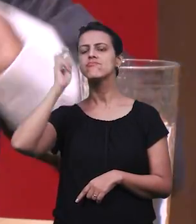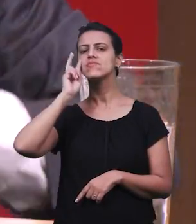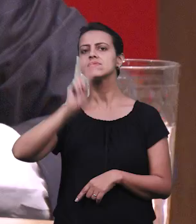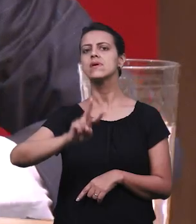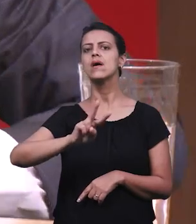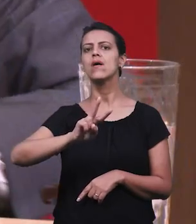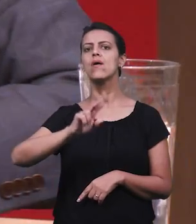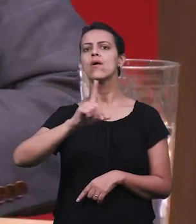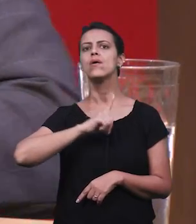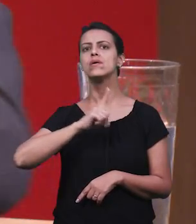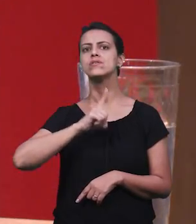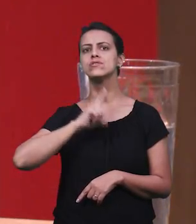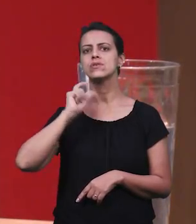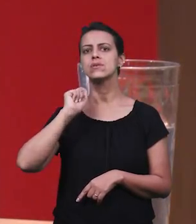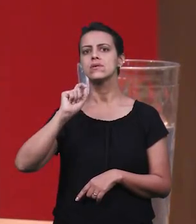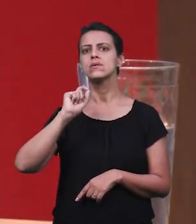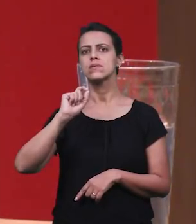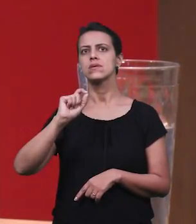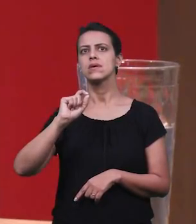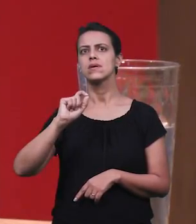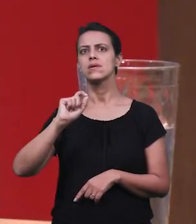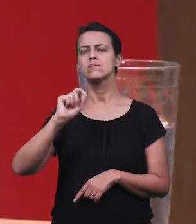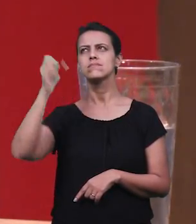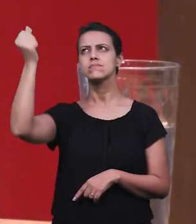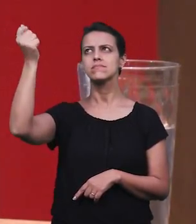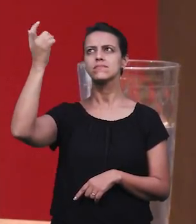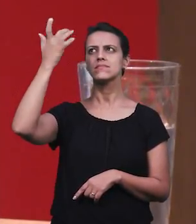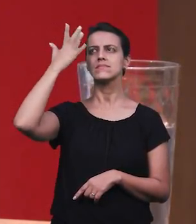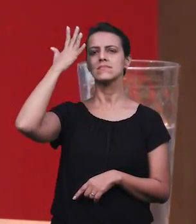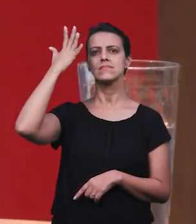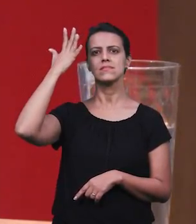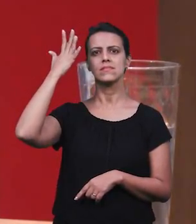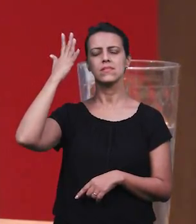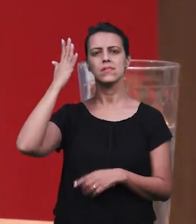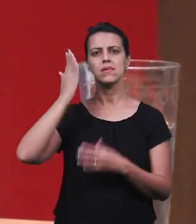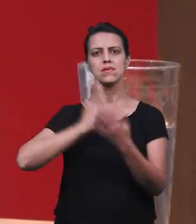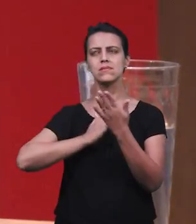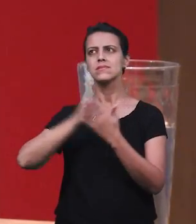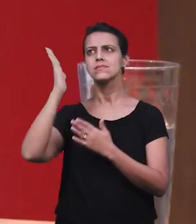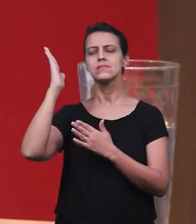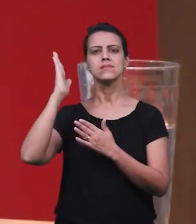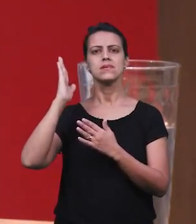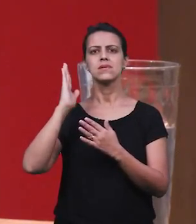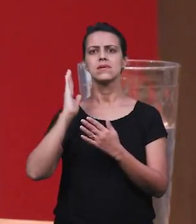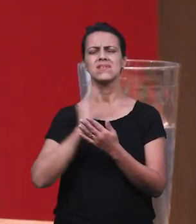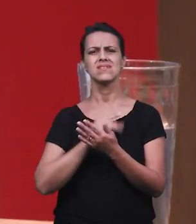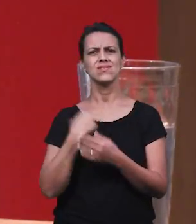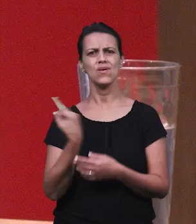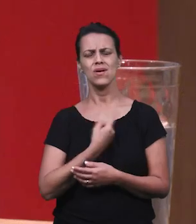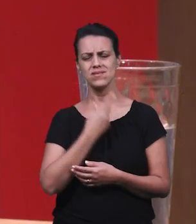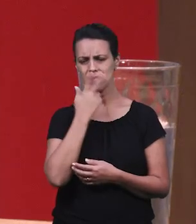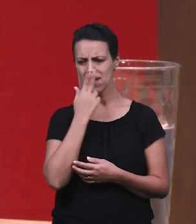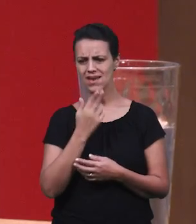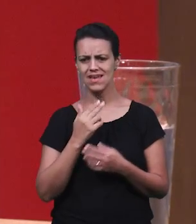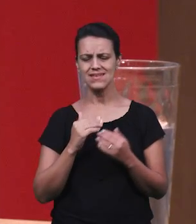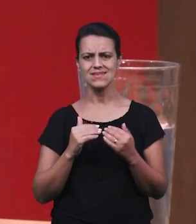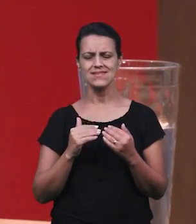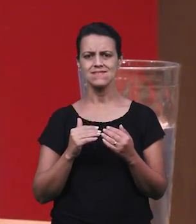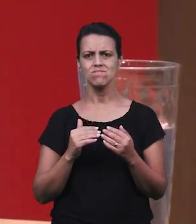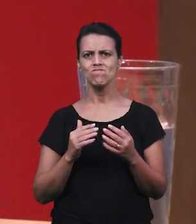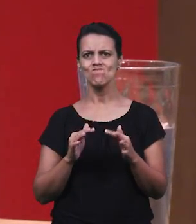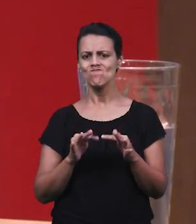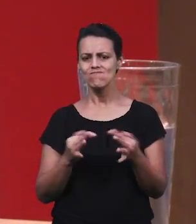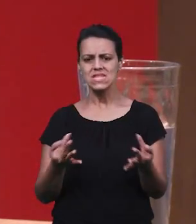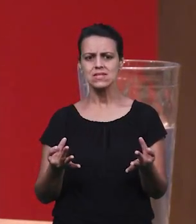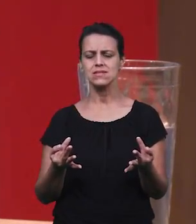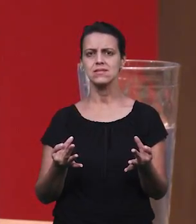fronteiras. Mas nós éramos muito pequenos ainda, né? E a gente pensava, Gilson e